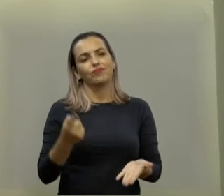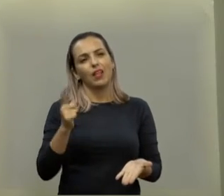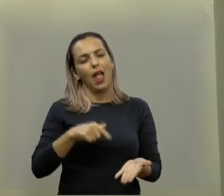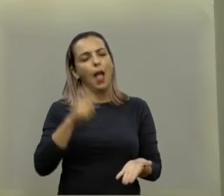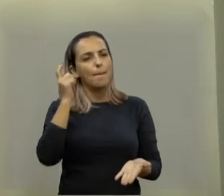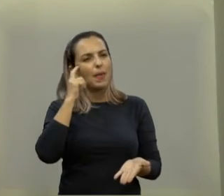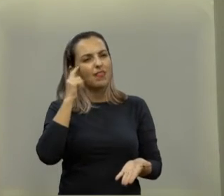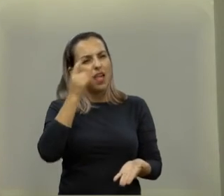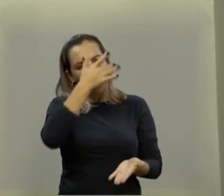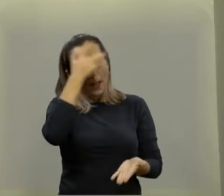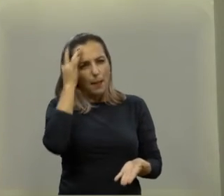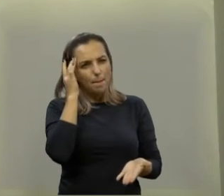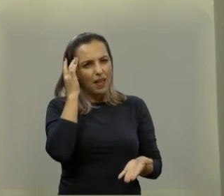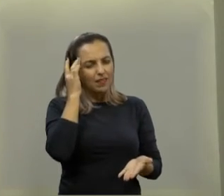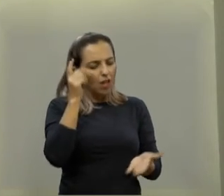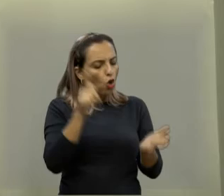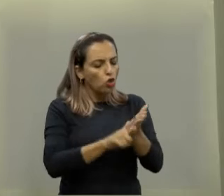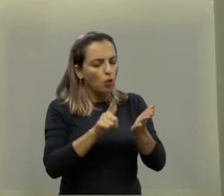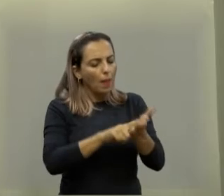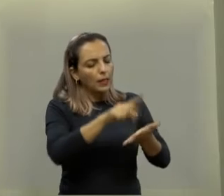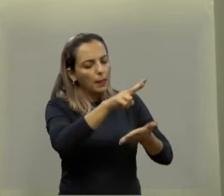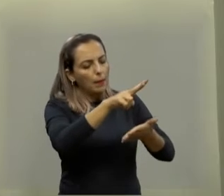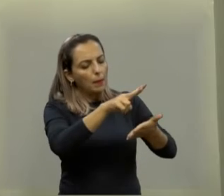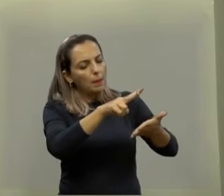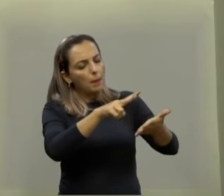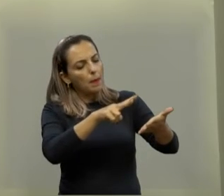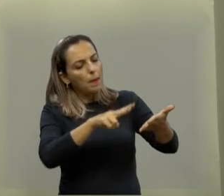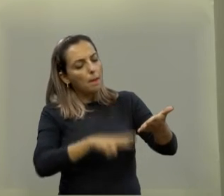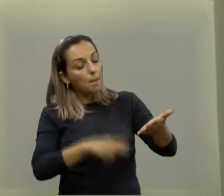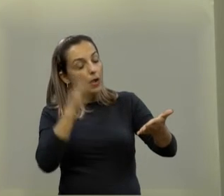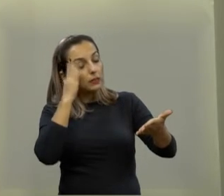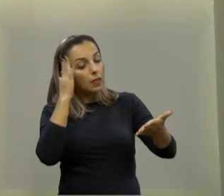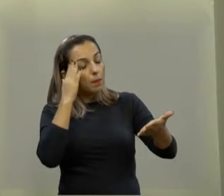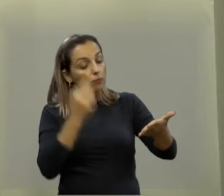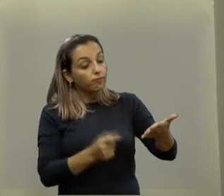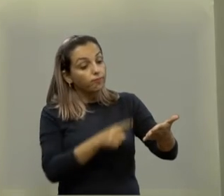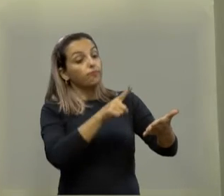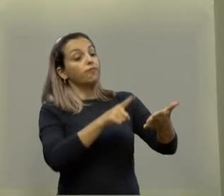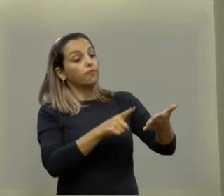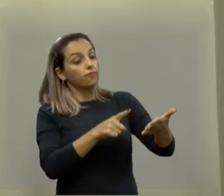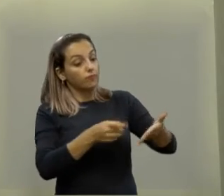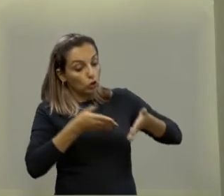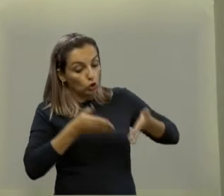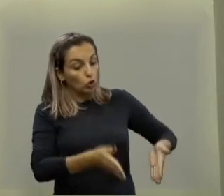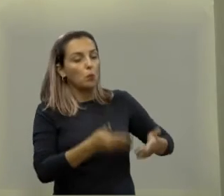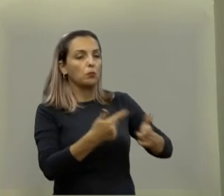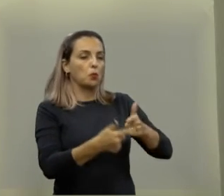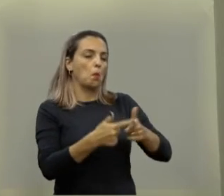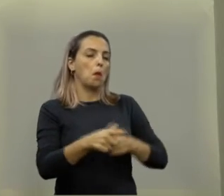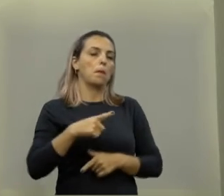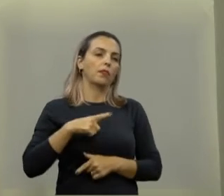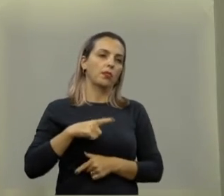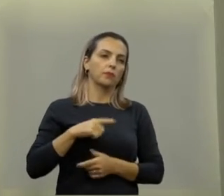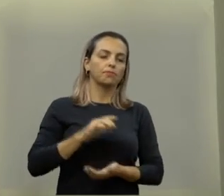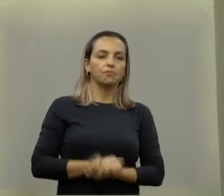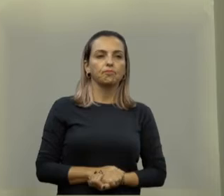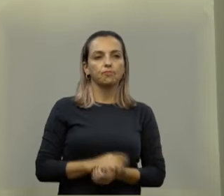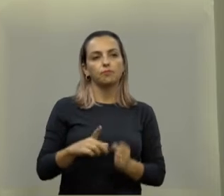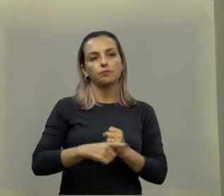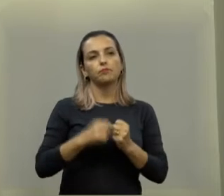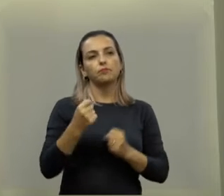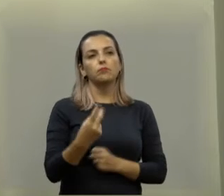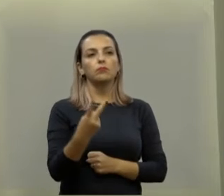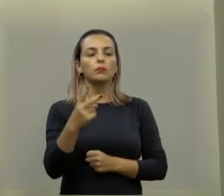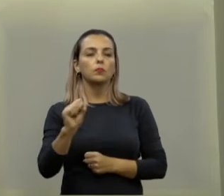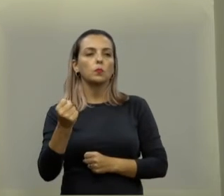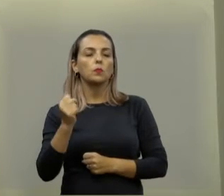alguém Fica lendo os atos oficiais do município para saber se o seu túmulo está com algum problema e o artigo 28